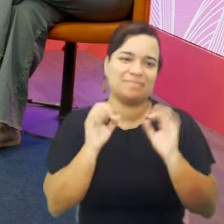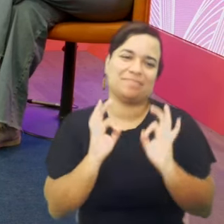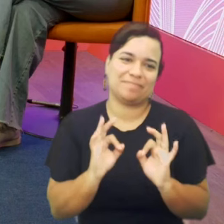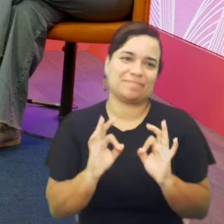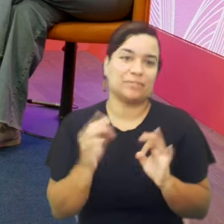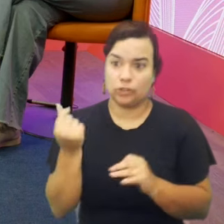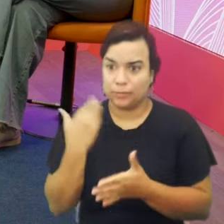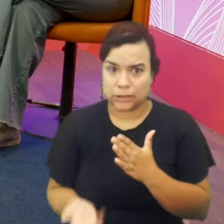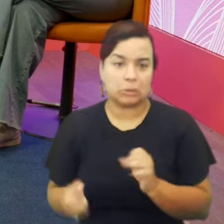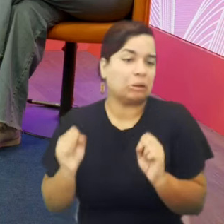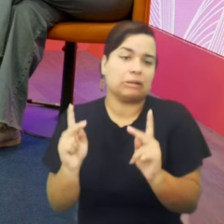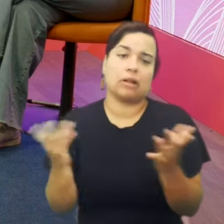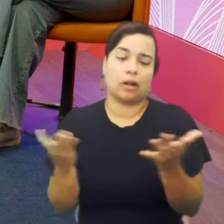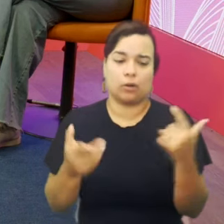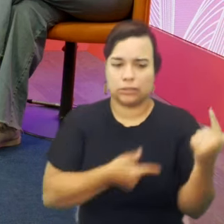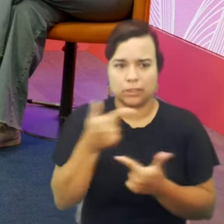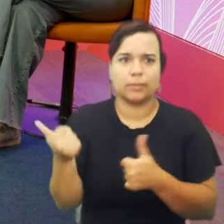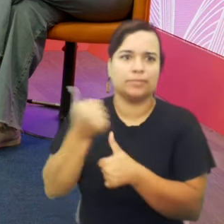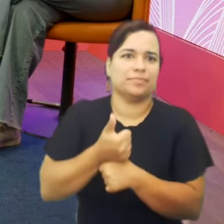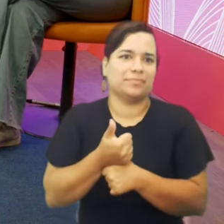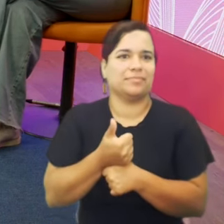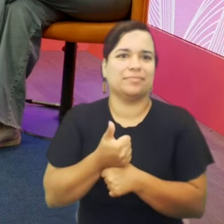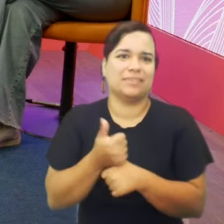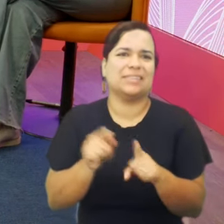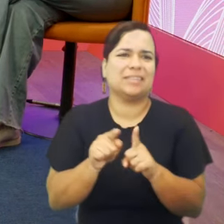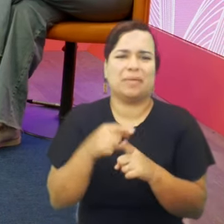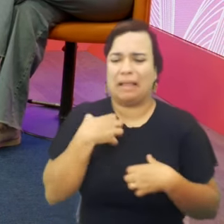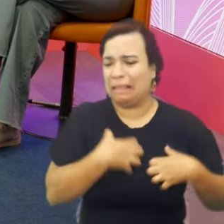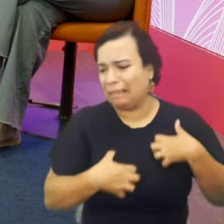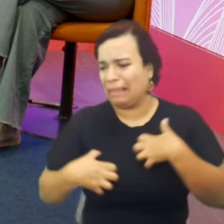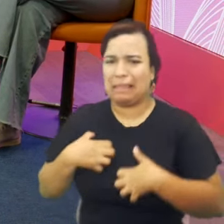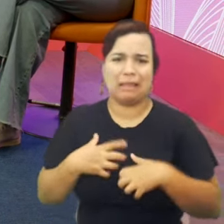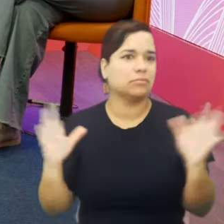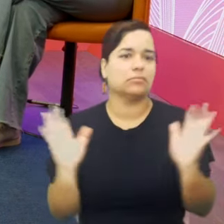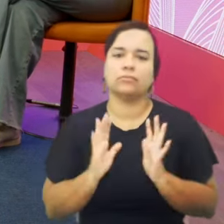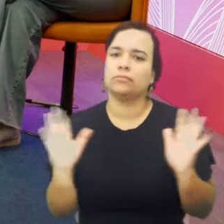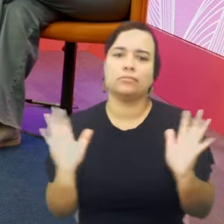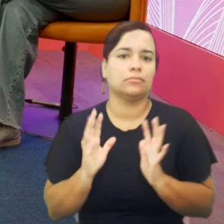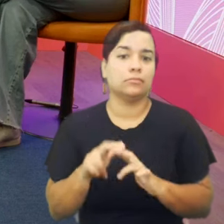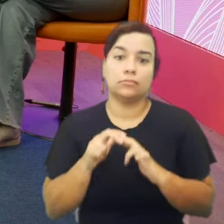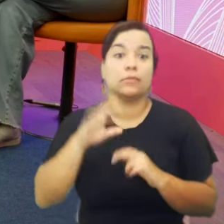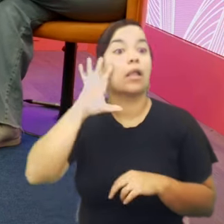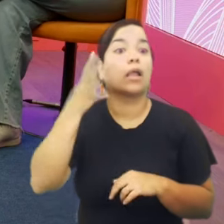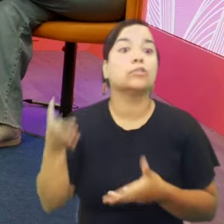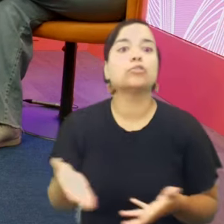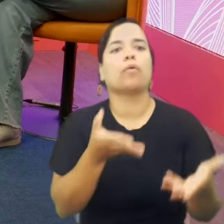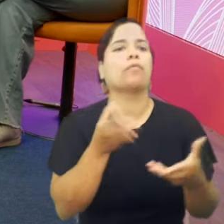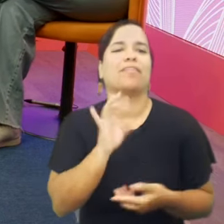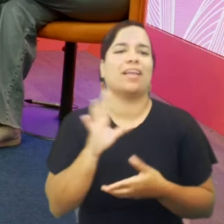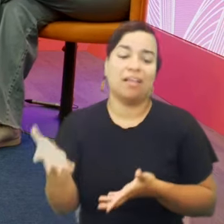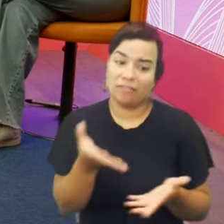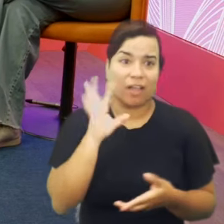Exato. Perdeu dinheiro, ok, então agora a gente vai trabalhar para repor. É não se torturar por isso, né? Não, eu acho e que nem não se torturar, tem que resolver. Exato.